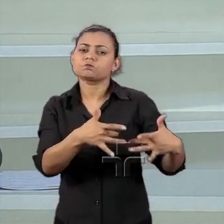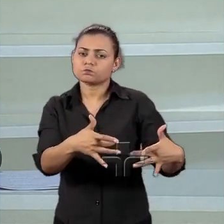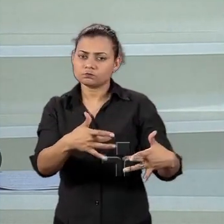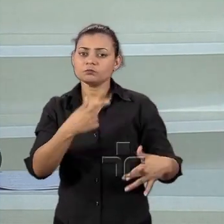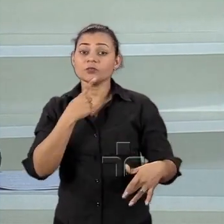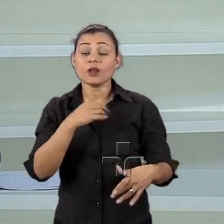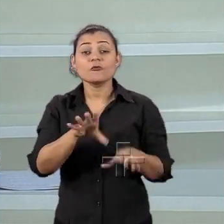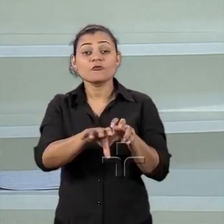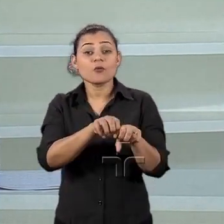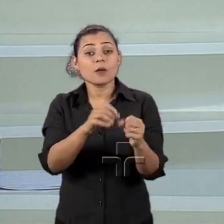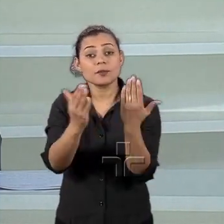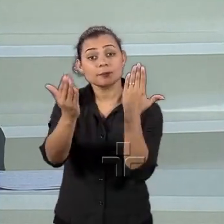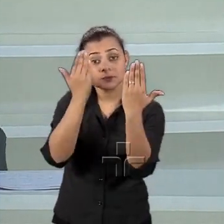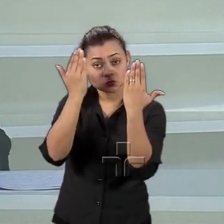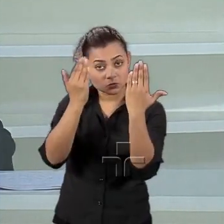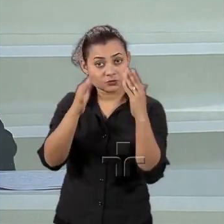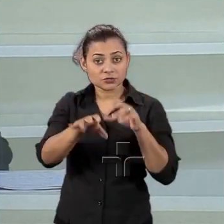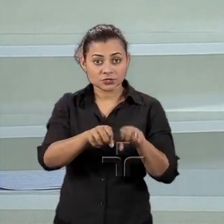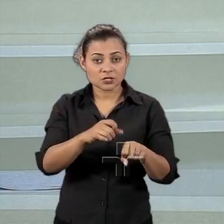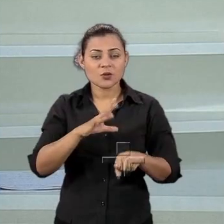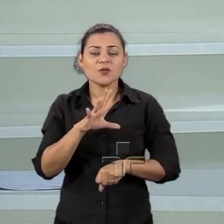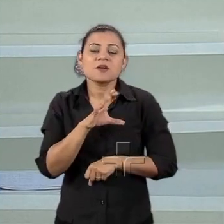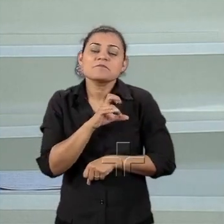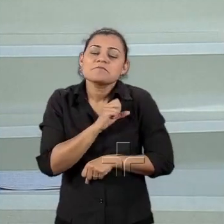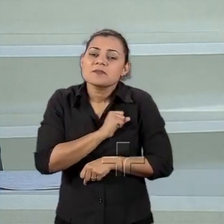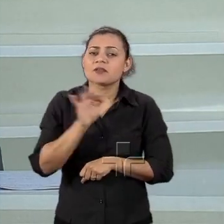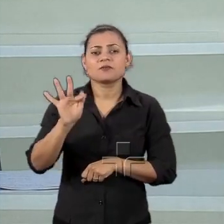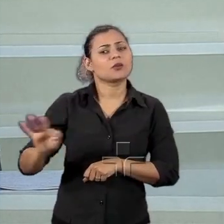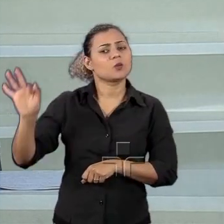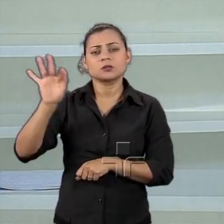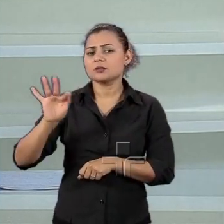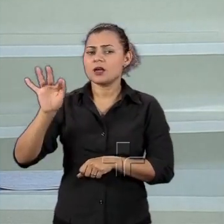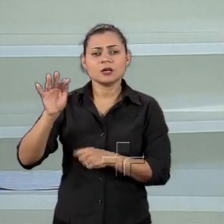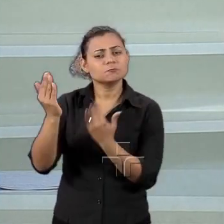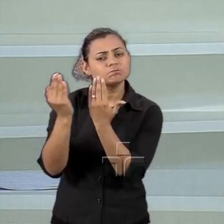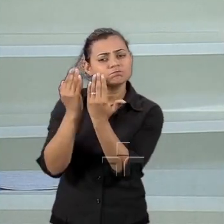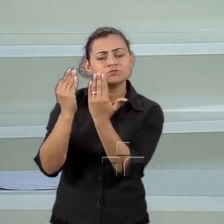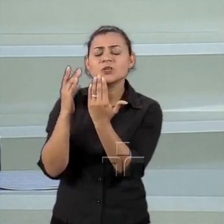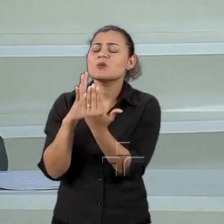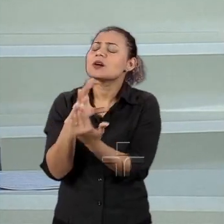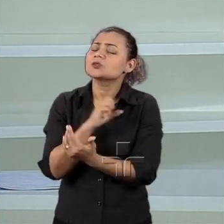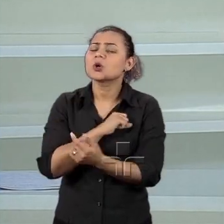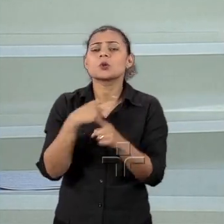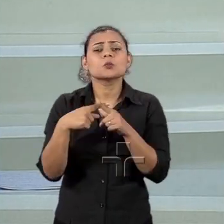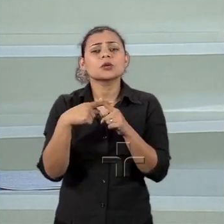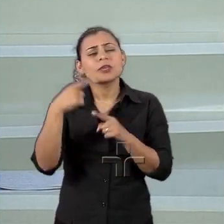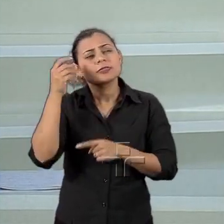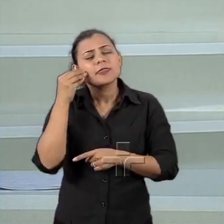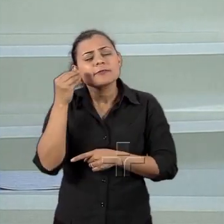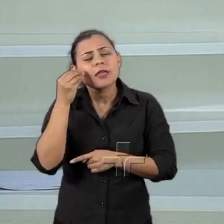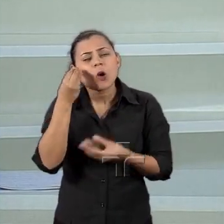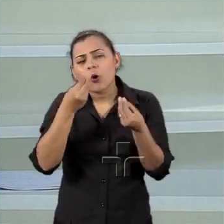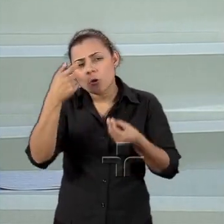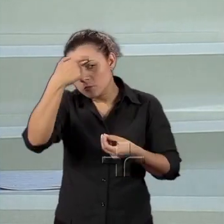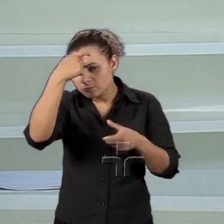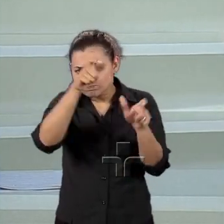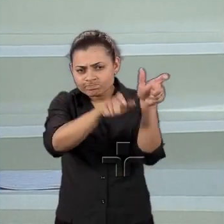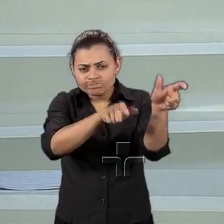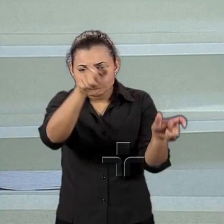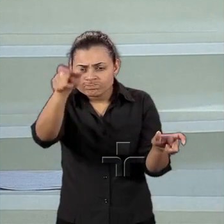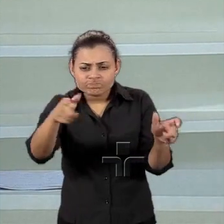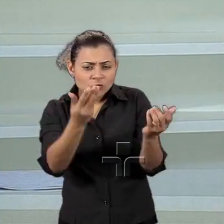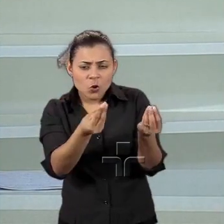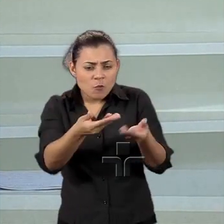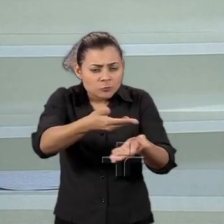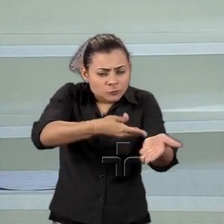formei em psicologia e eu adorei o meu curso porque eu adoro tentar compreender o comportamento humano.